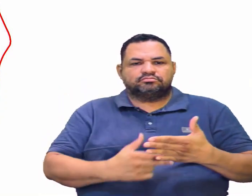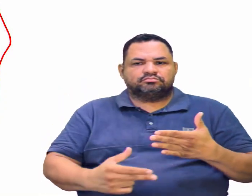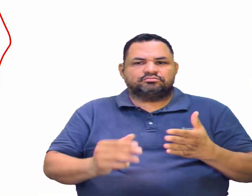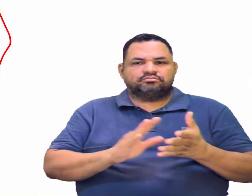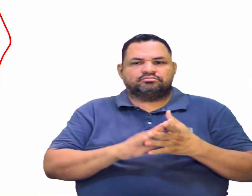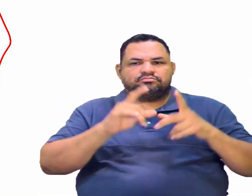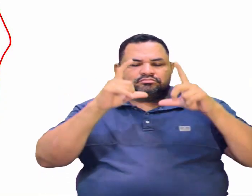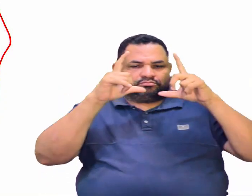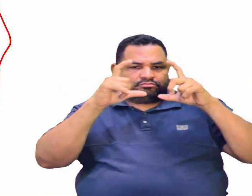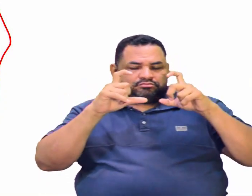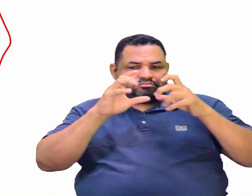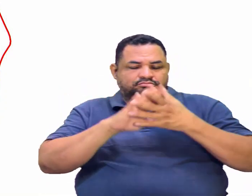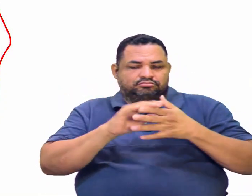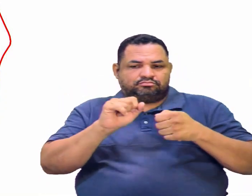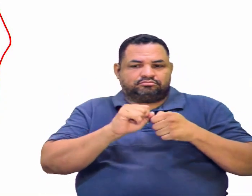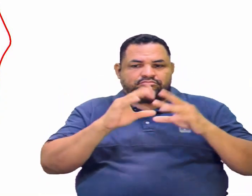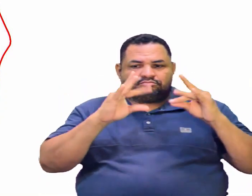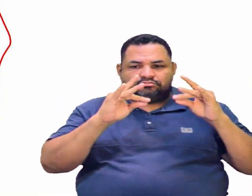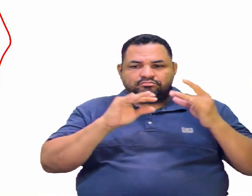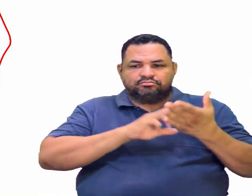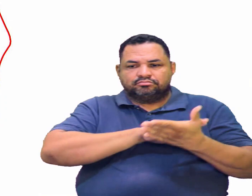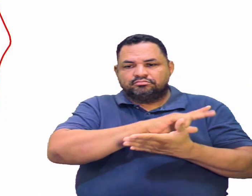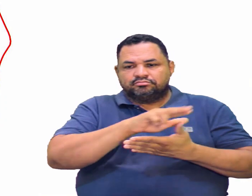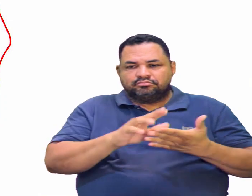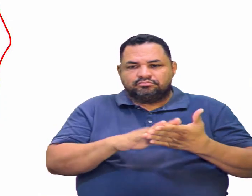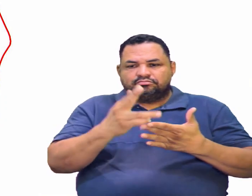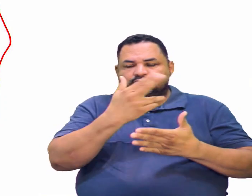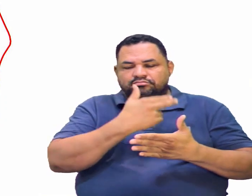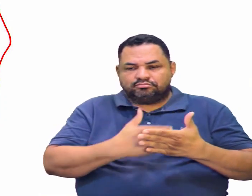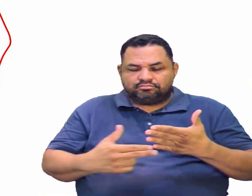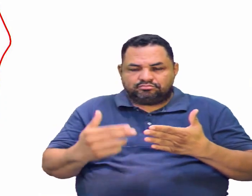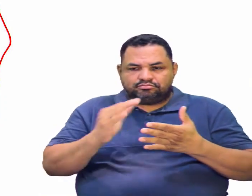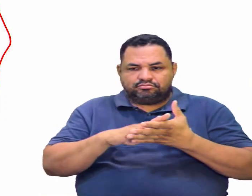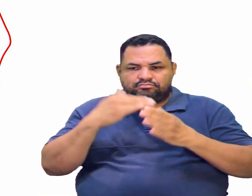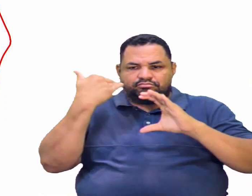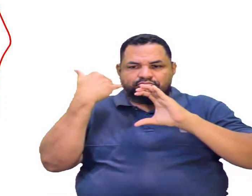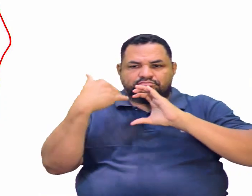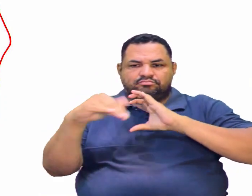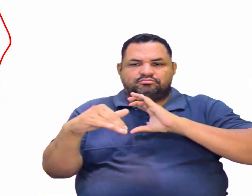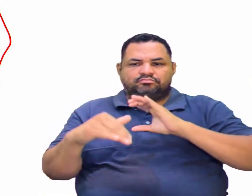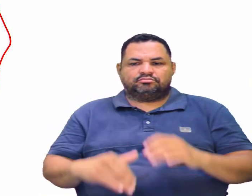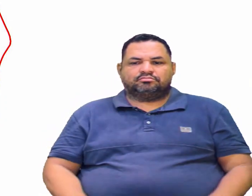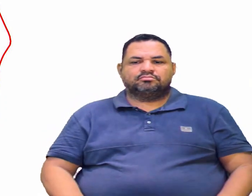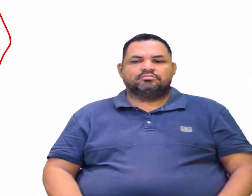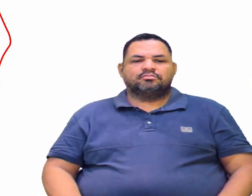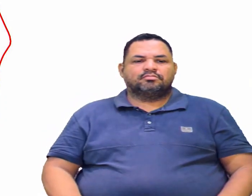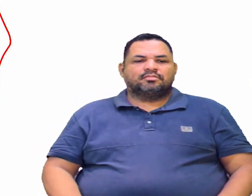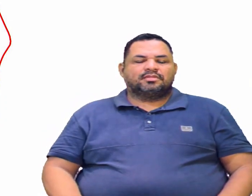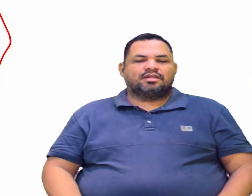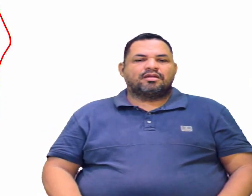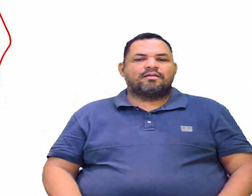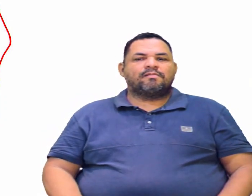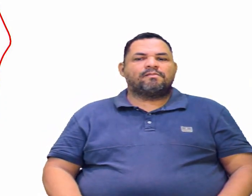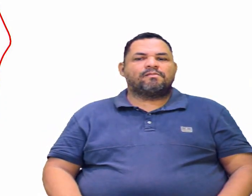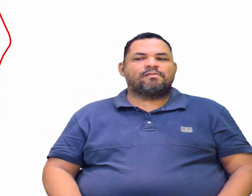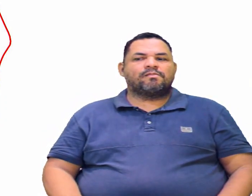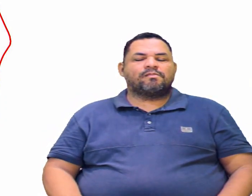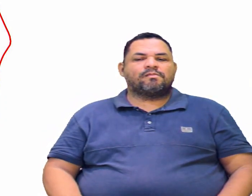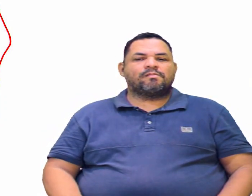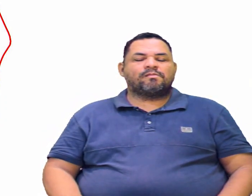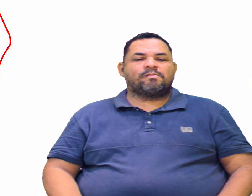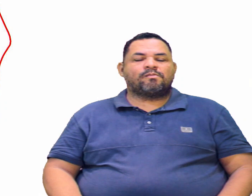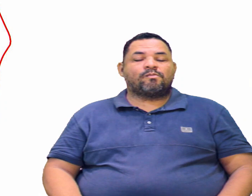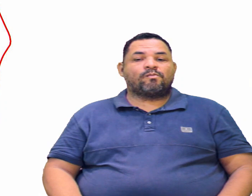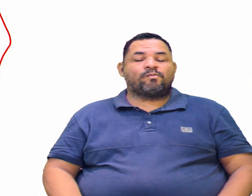uma fotografia, ou fazer uma colagem de vários desenhos e vai apresentar ela de um modo um